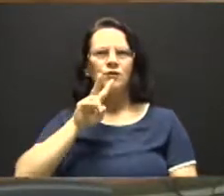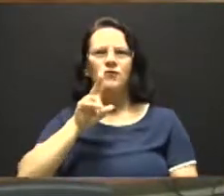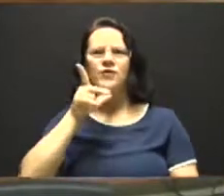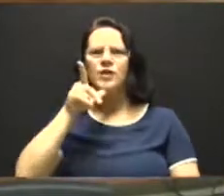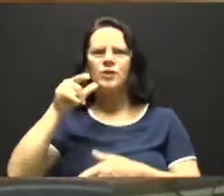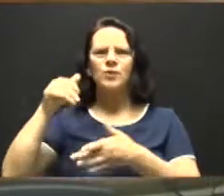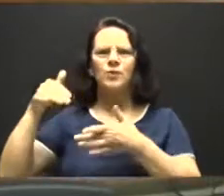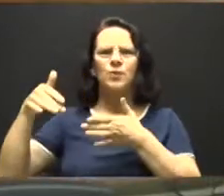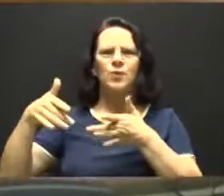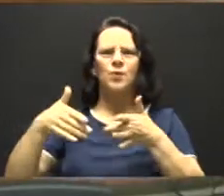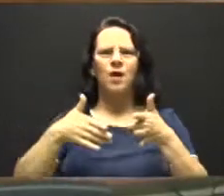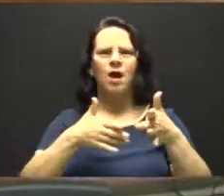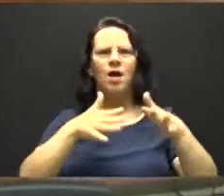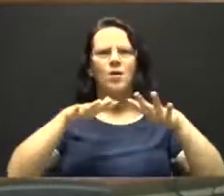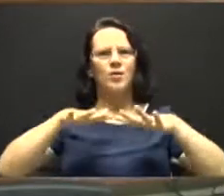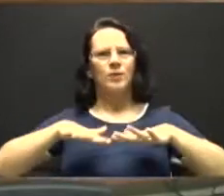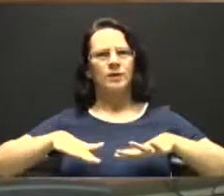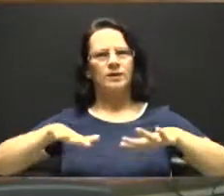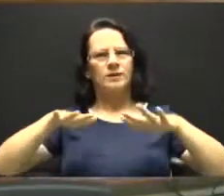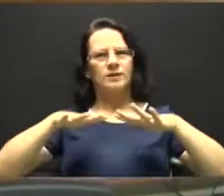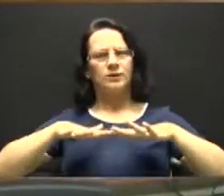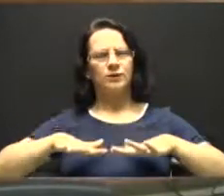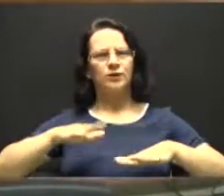ypiranga na próxima